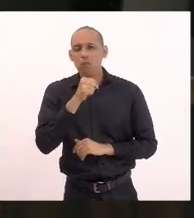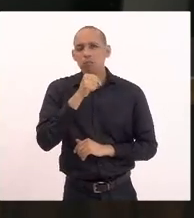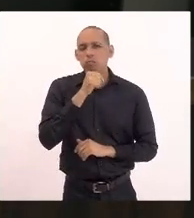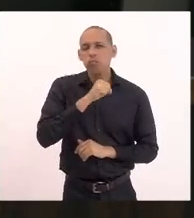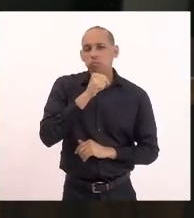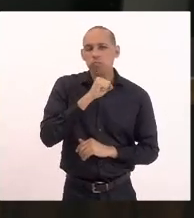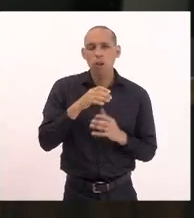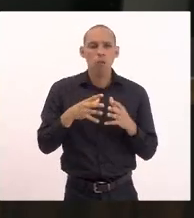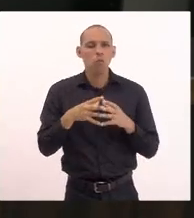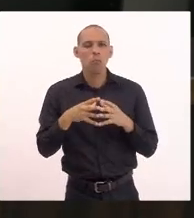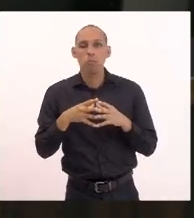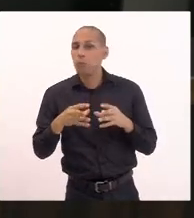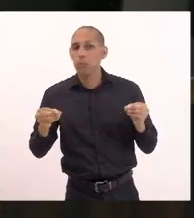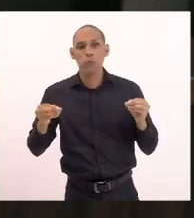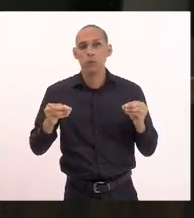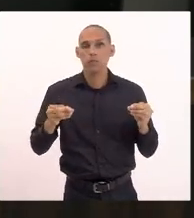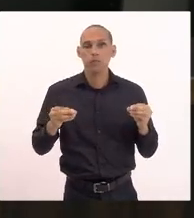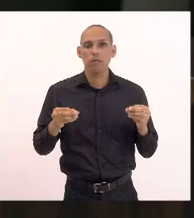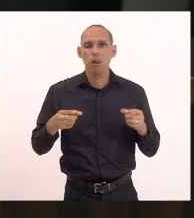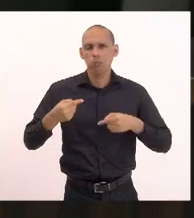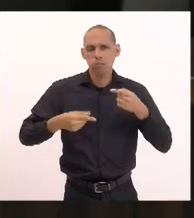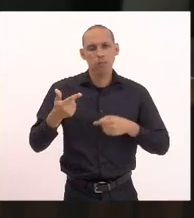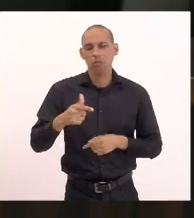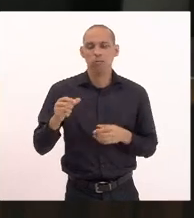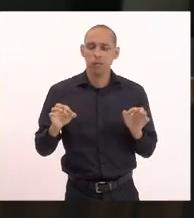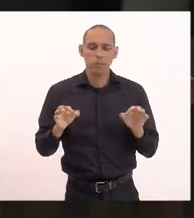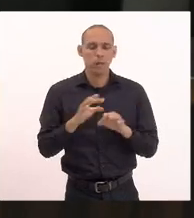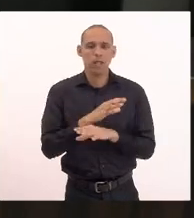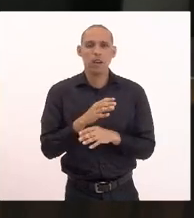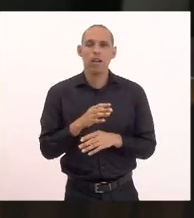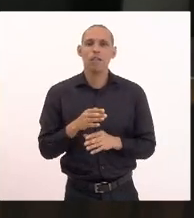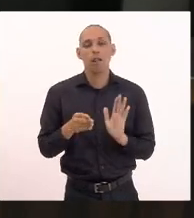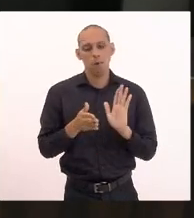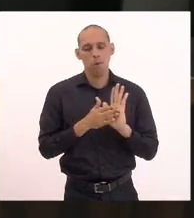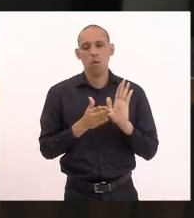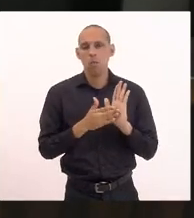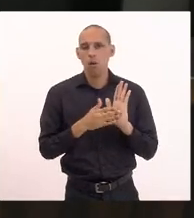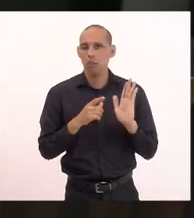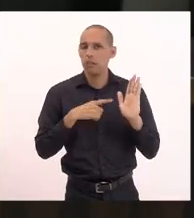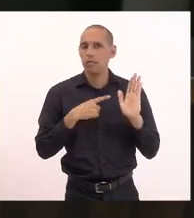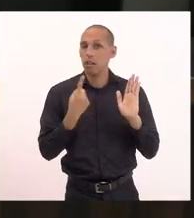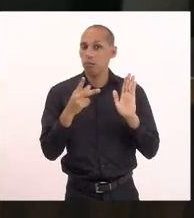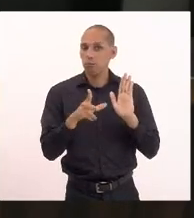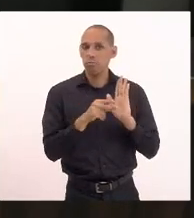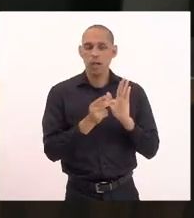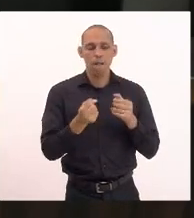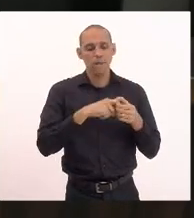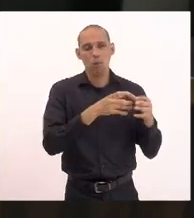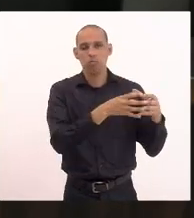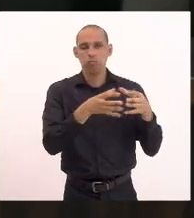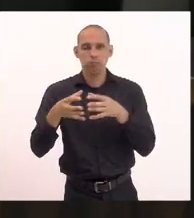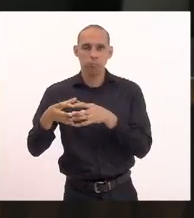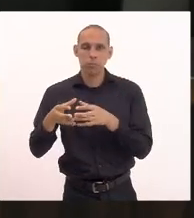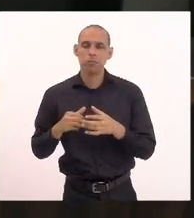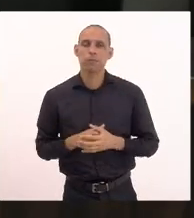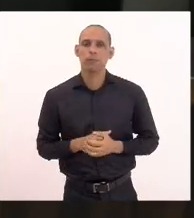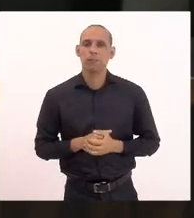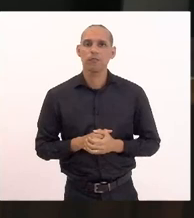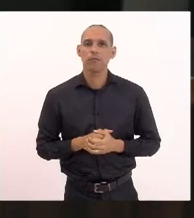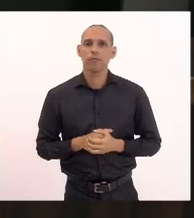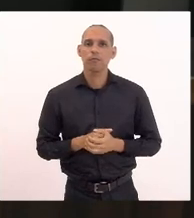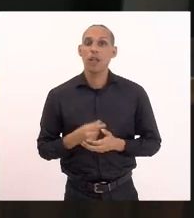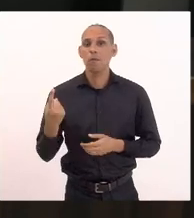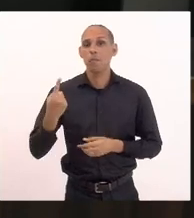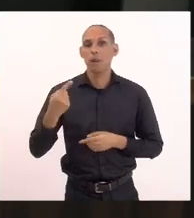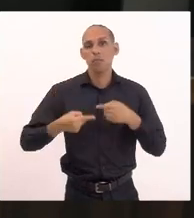Desaparecidos. Em discussão, não havendo quem queira discutir, encerra a discussão, o presente proposta recebeu uma emenda e retorna às comissões. Em